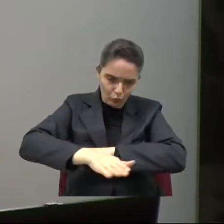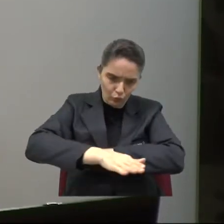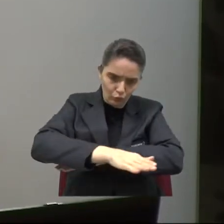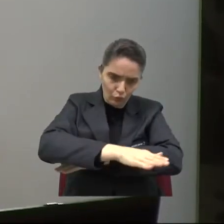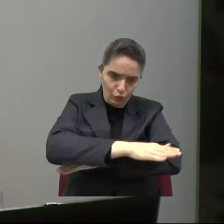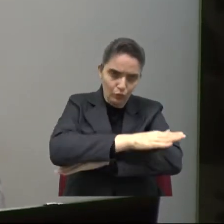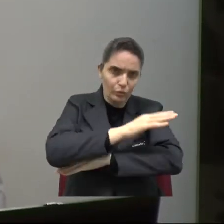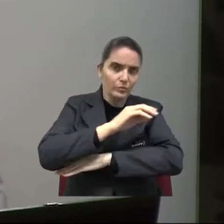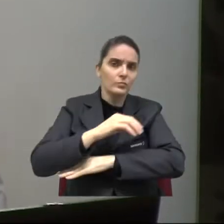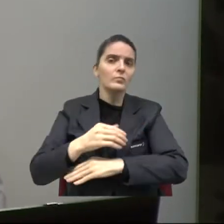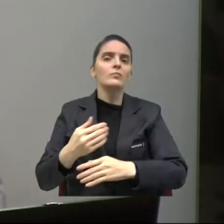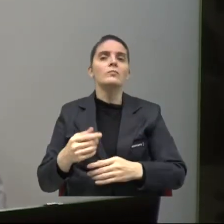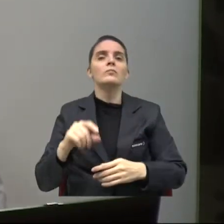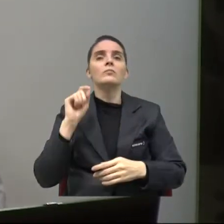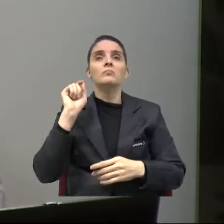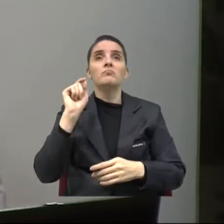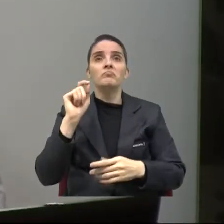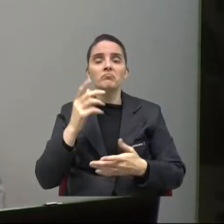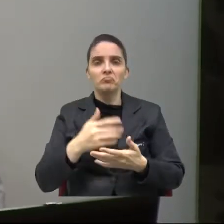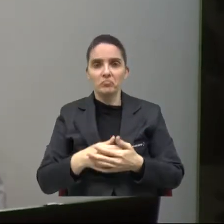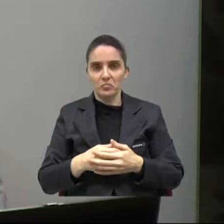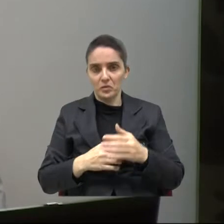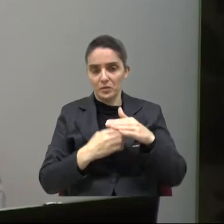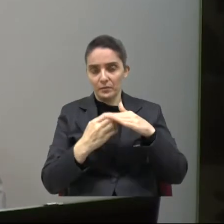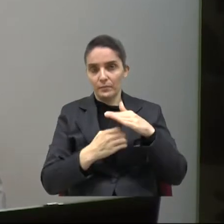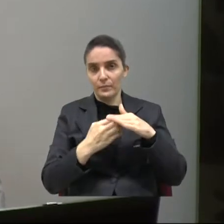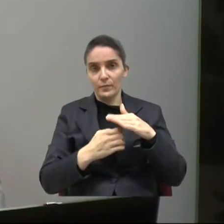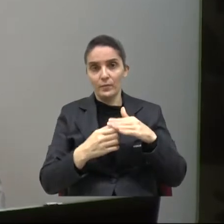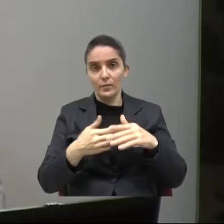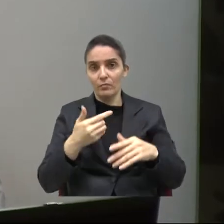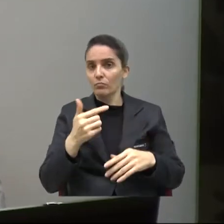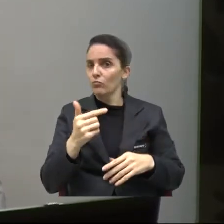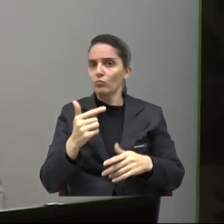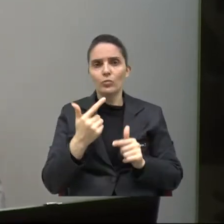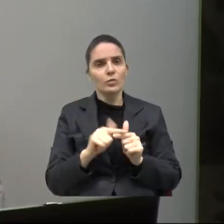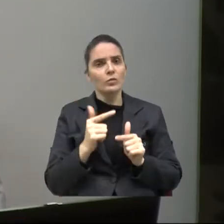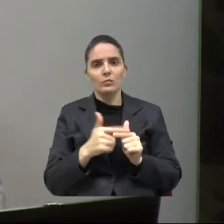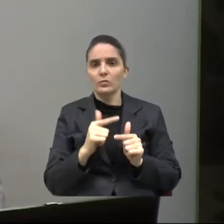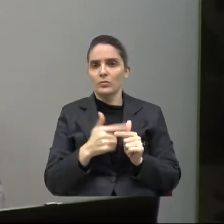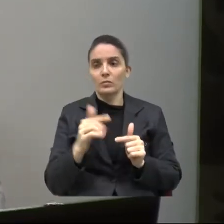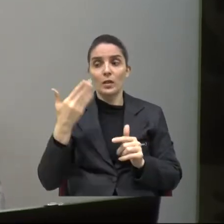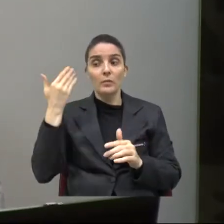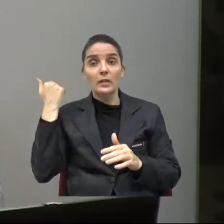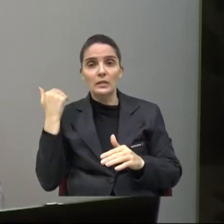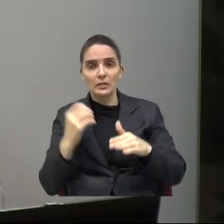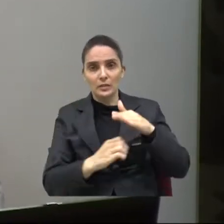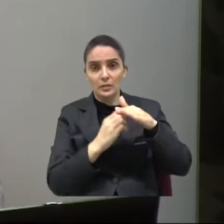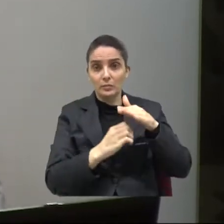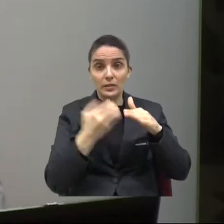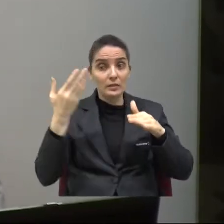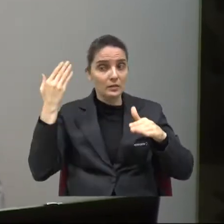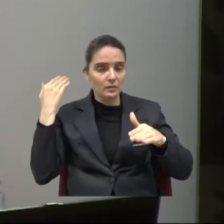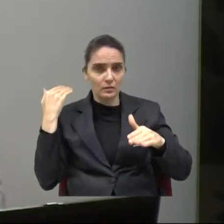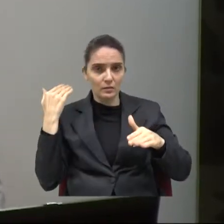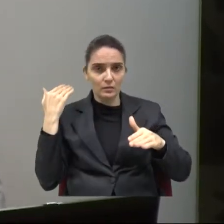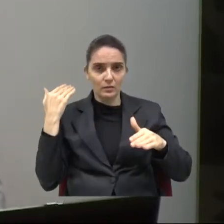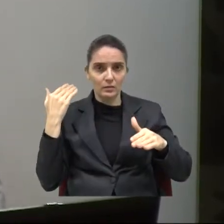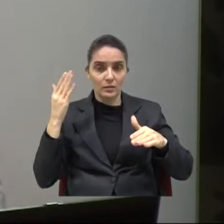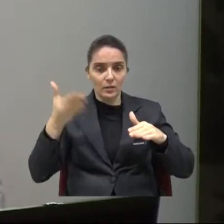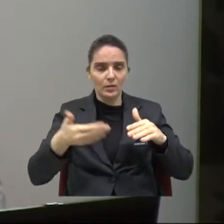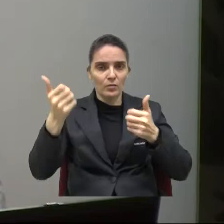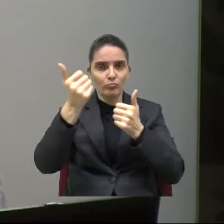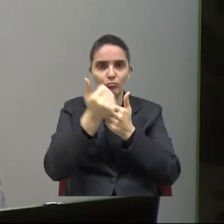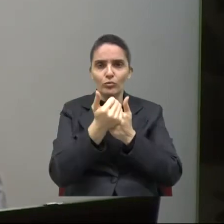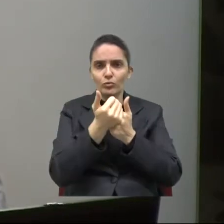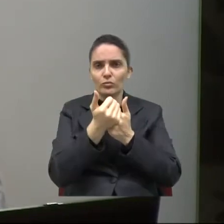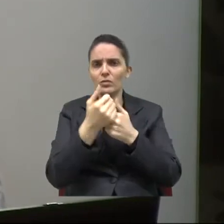a empresa anterior que realizava os serviços, não havia tanto problema na execução e na qualidade do asfalto. Quais os motivos